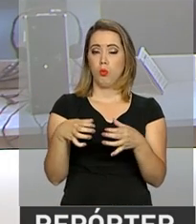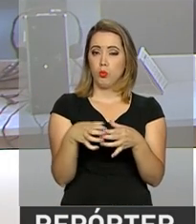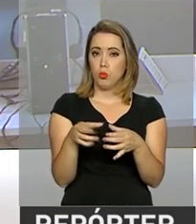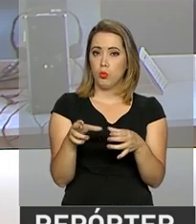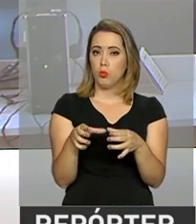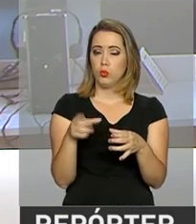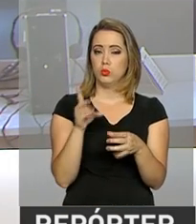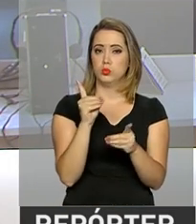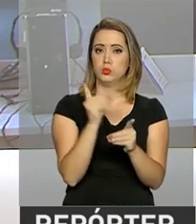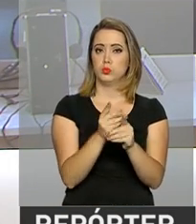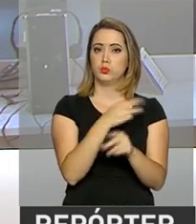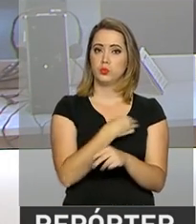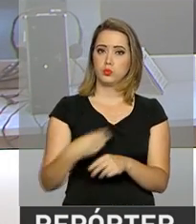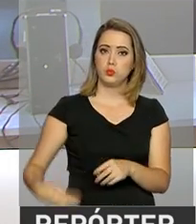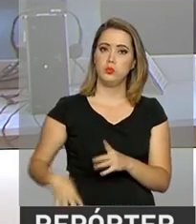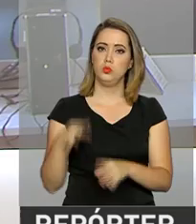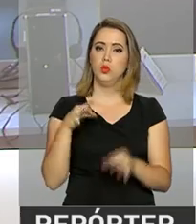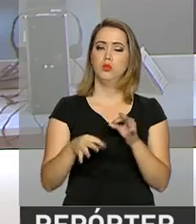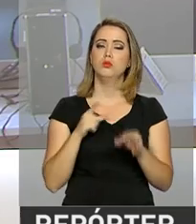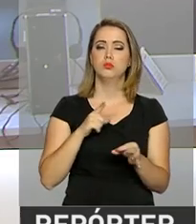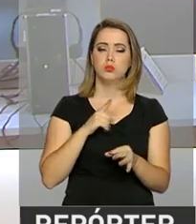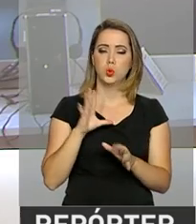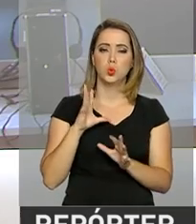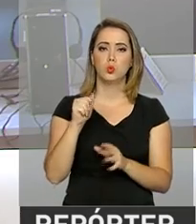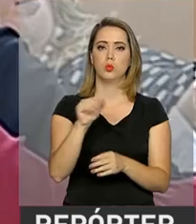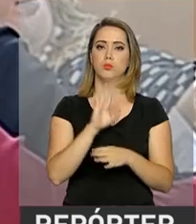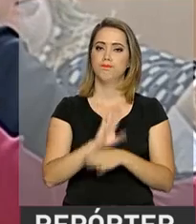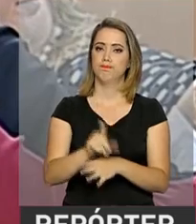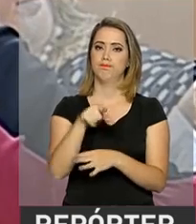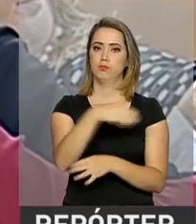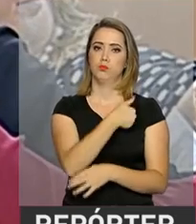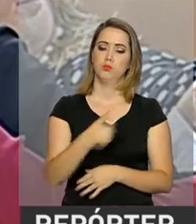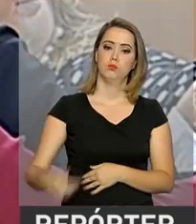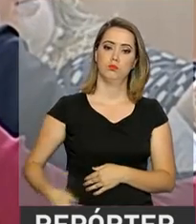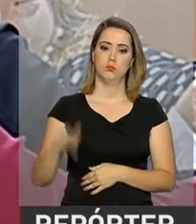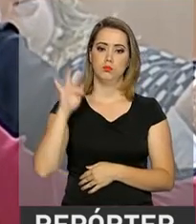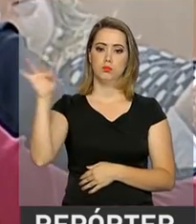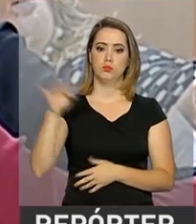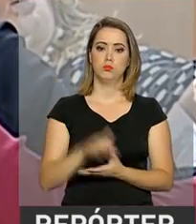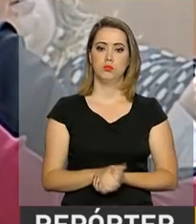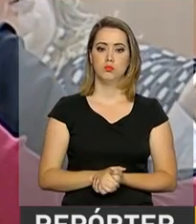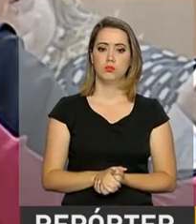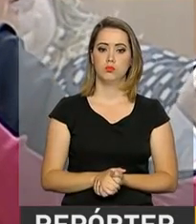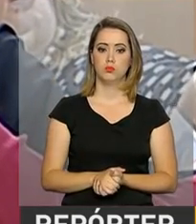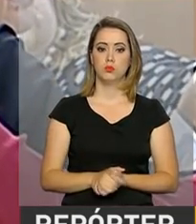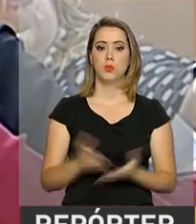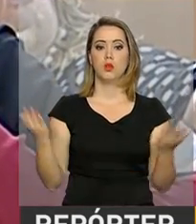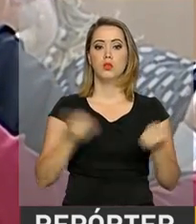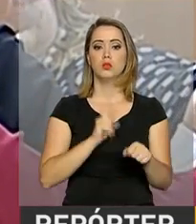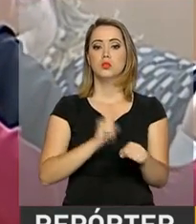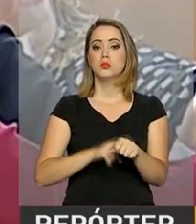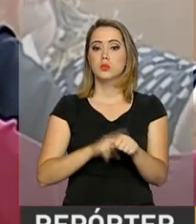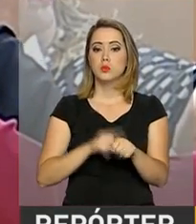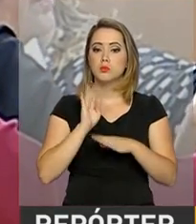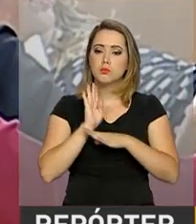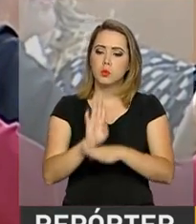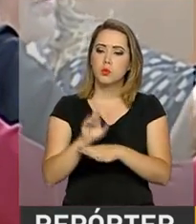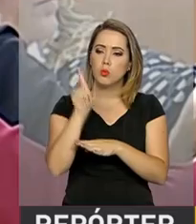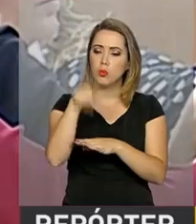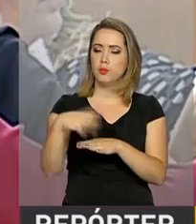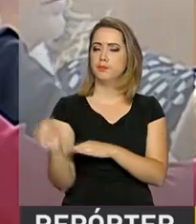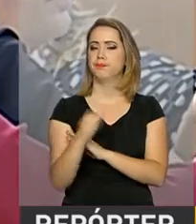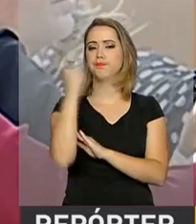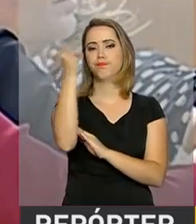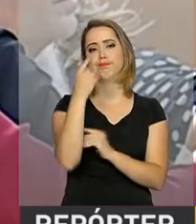tem recebido Total apoio do governo federal é hora de enfrentamento hora do apoio essa parceria da União ela é fundamental com